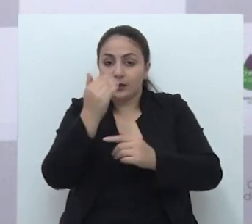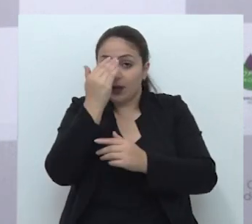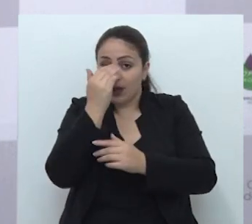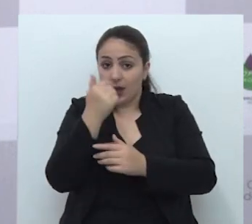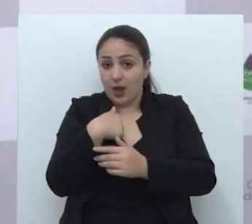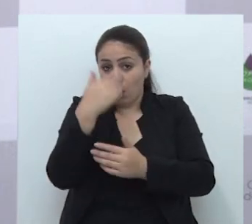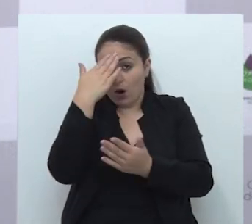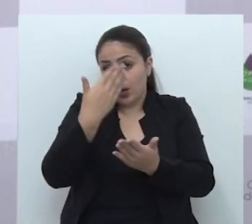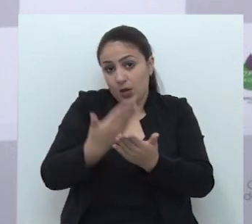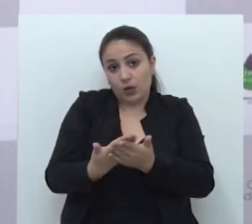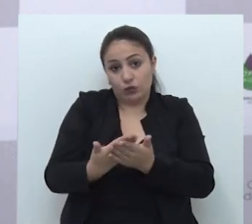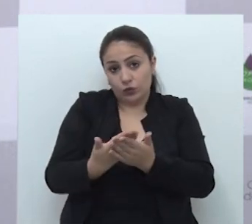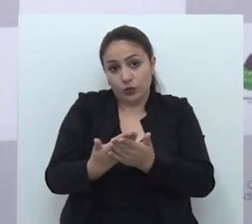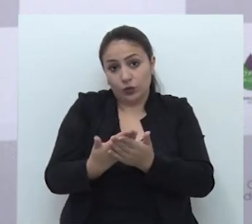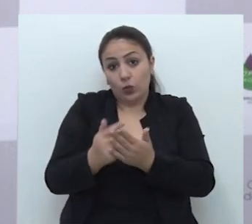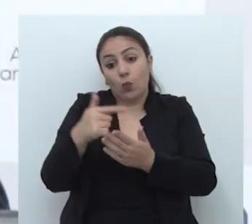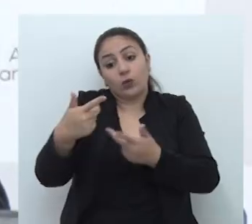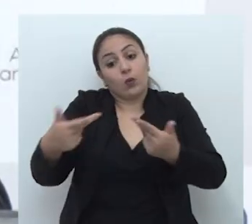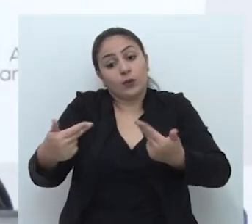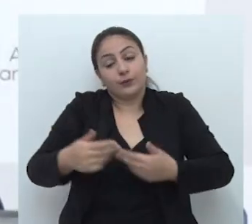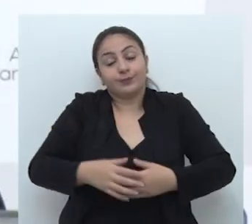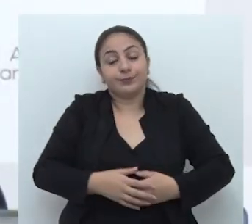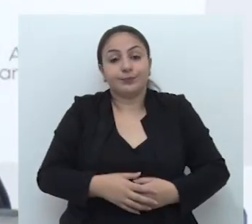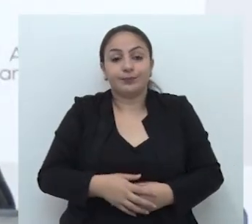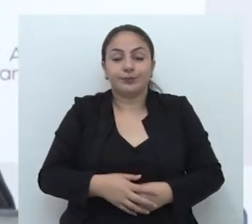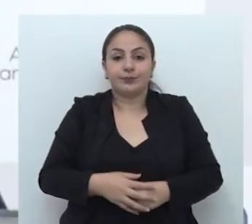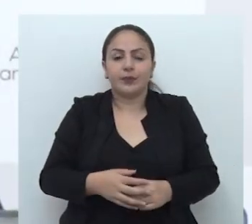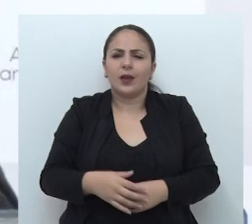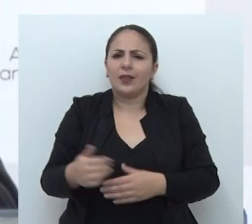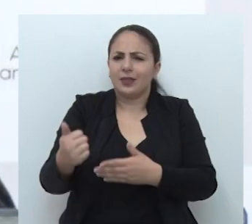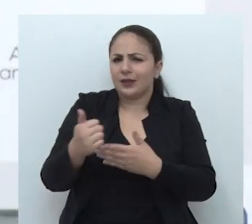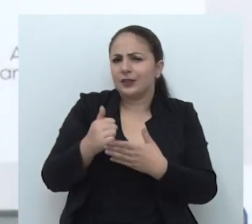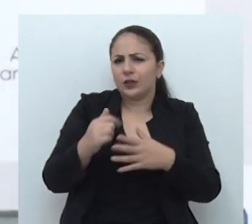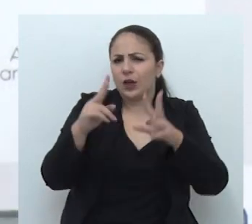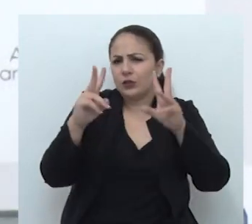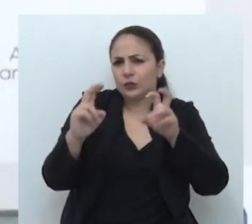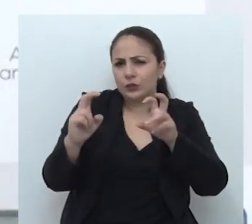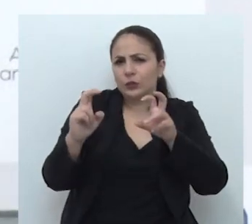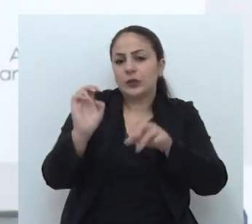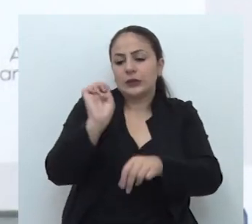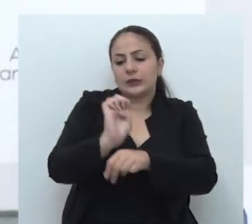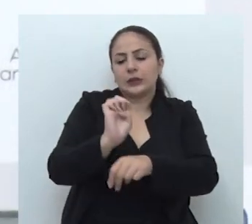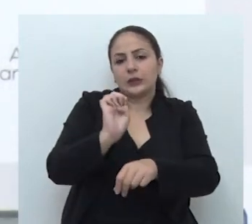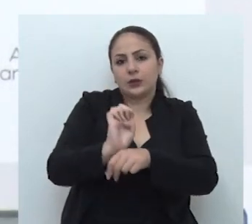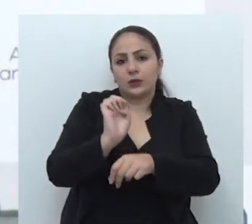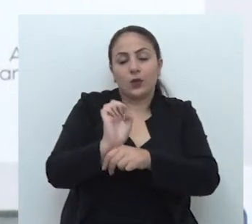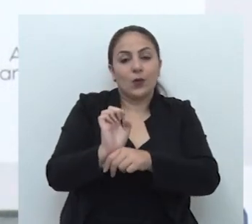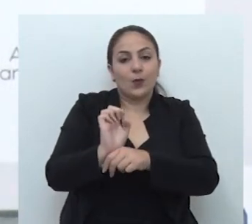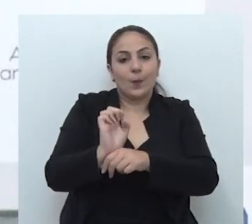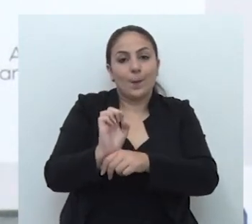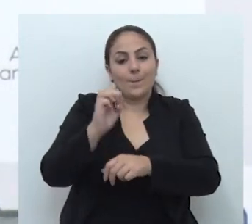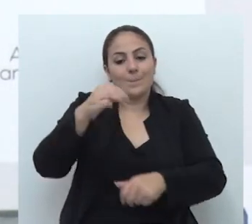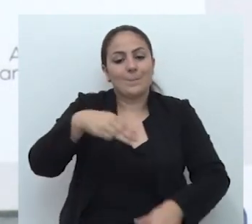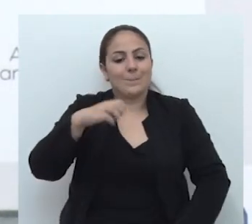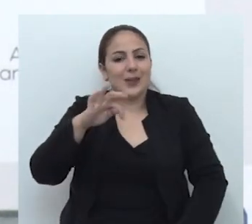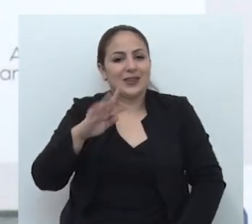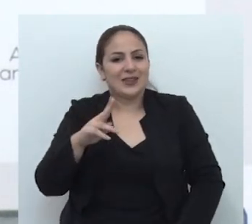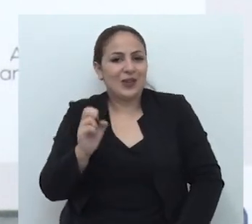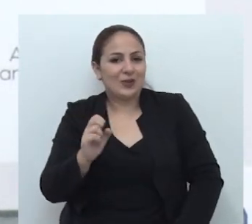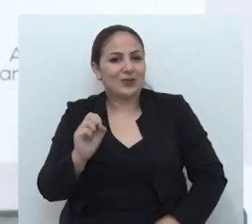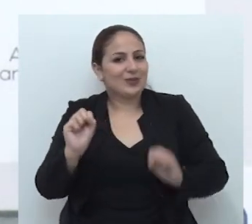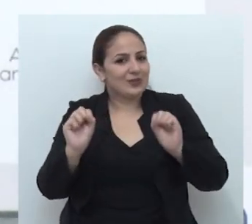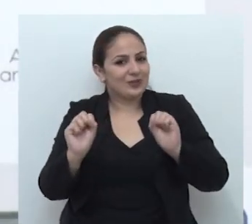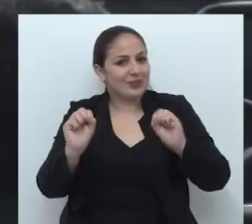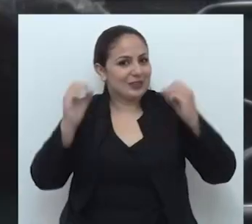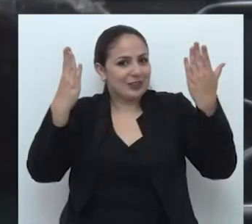sigo na defesa daquilo que eu acredito. Trazendo para a esfera estadual, Matheus Wesp comemorou a vitória de